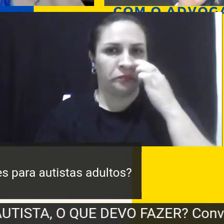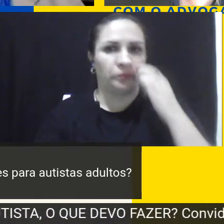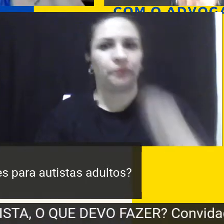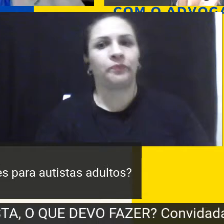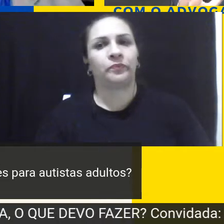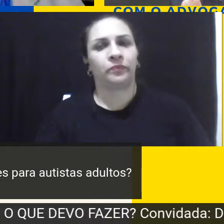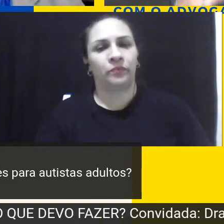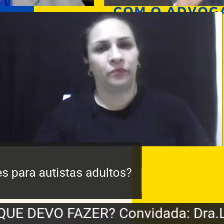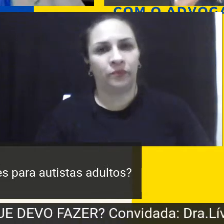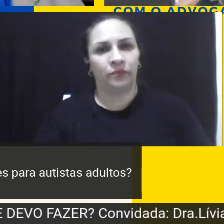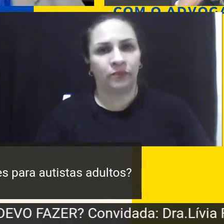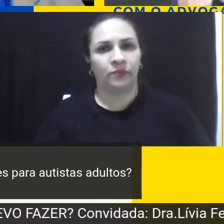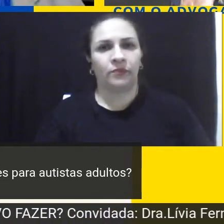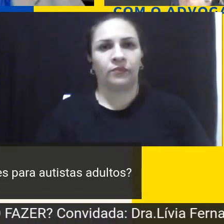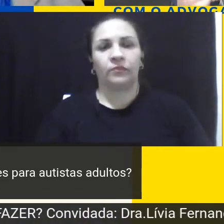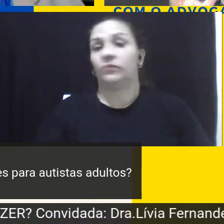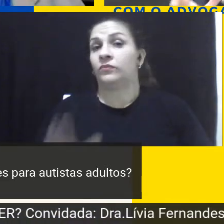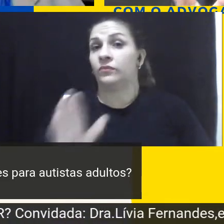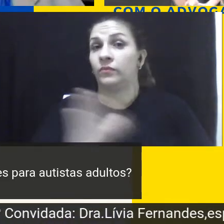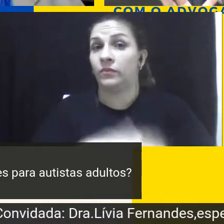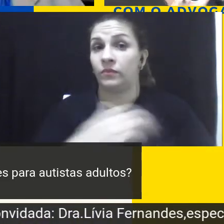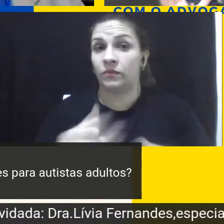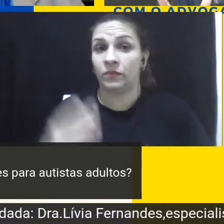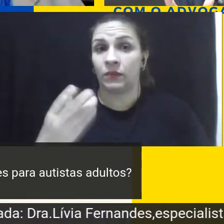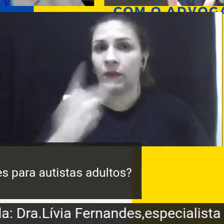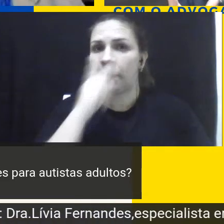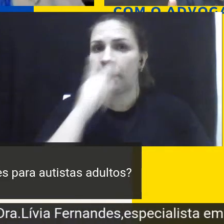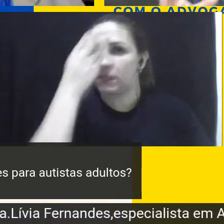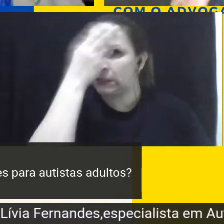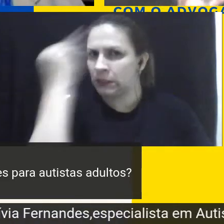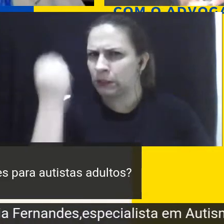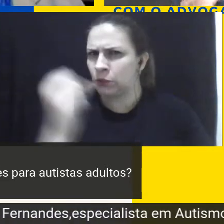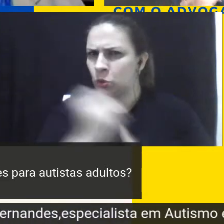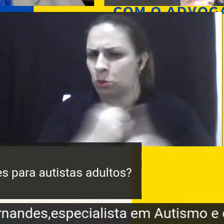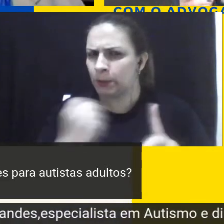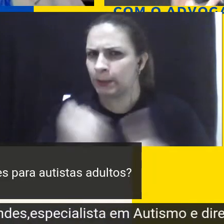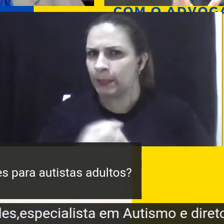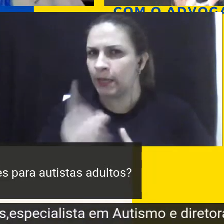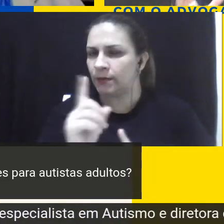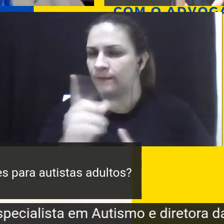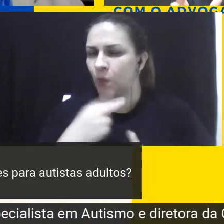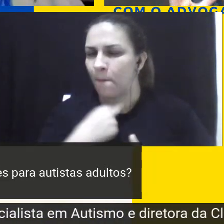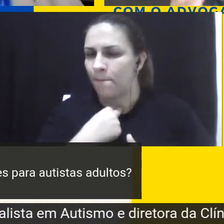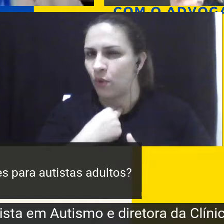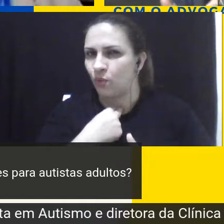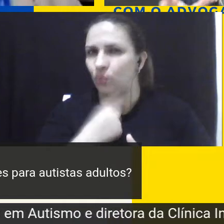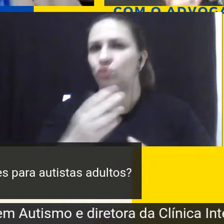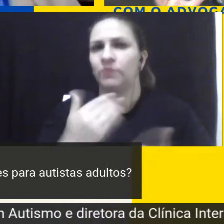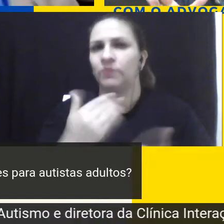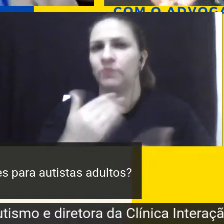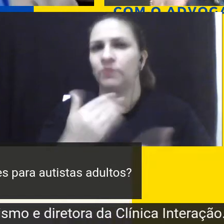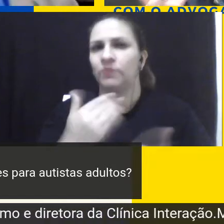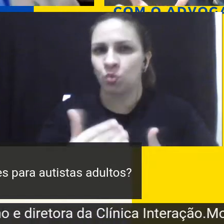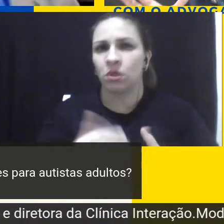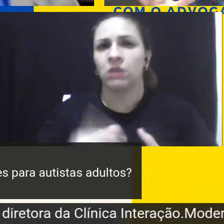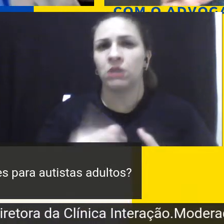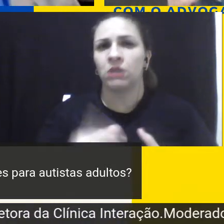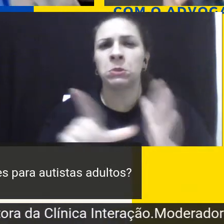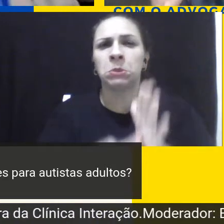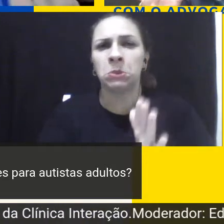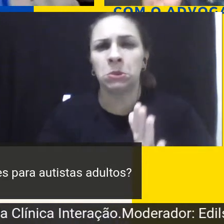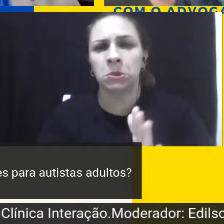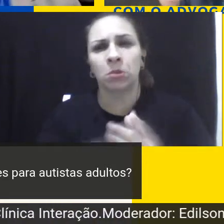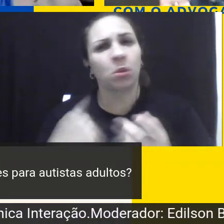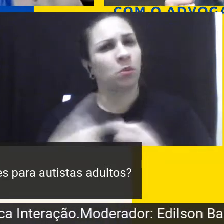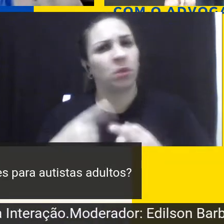Certo. os autistas que eles são um pouco esquecidos também. Às vezes eles começam terapia muito tardiamente, porque